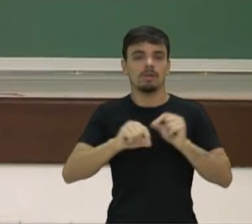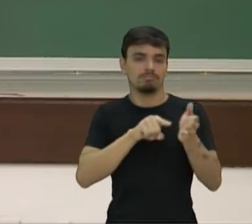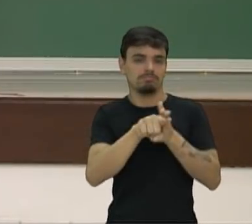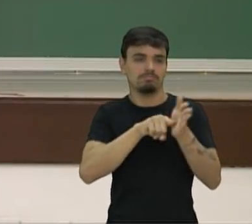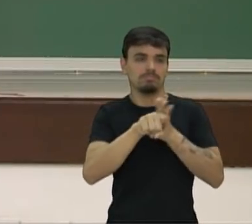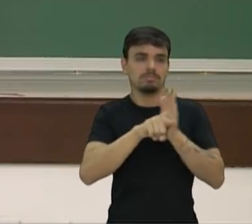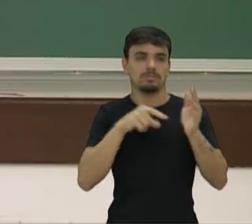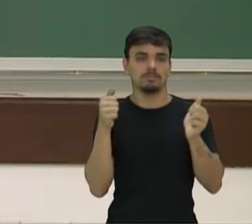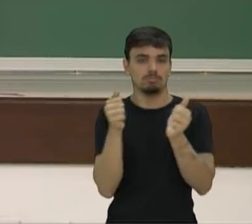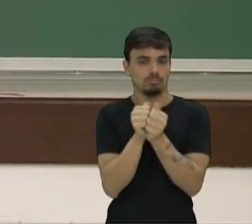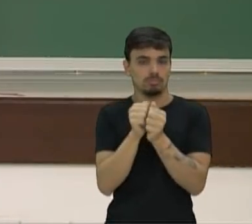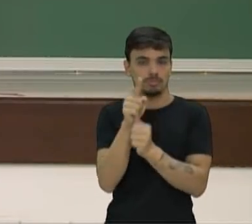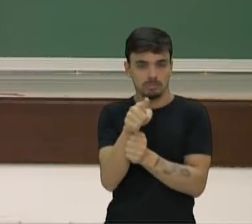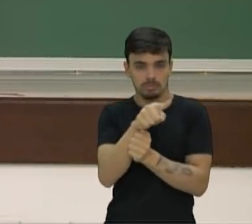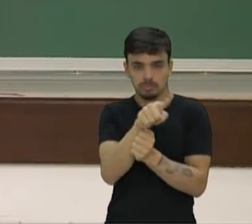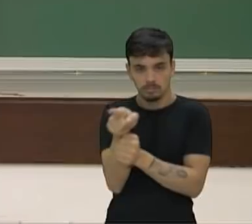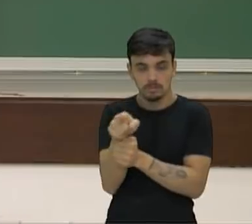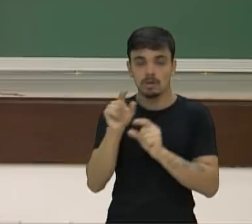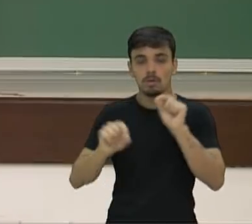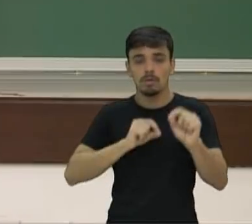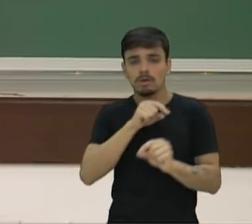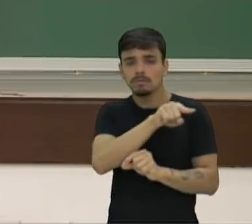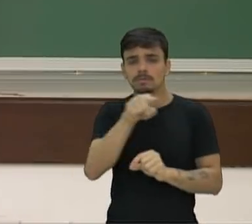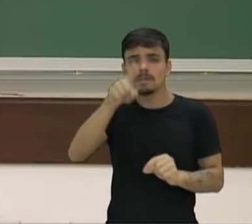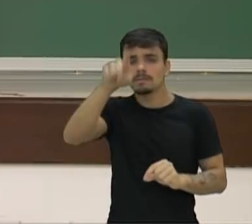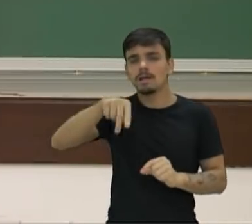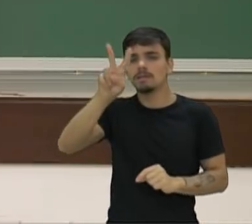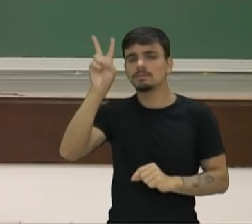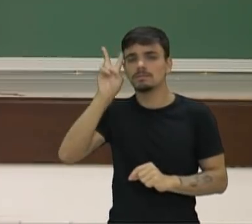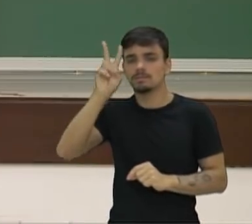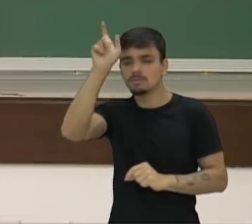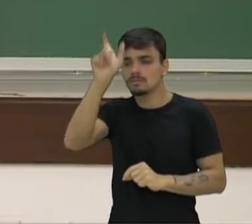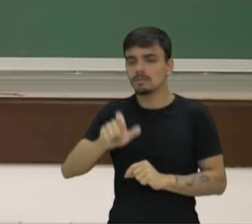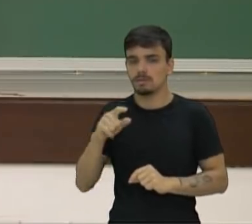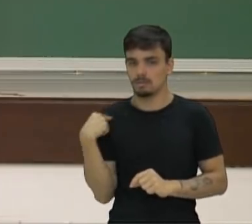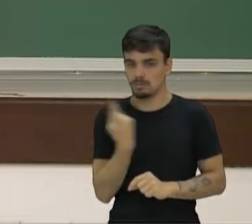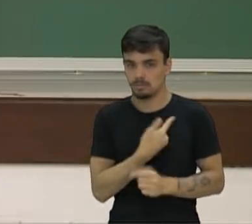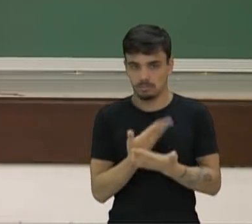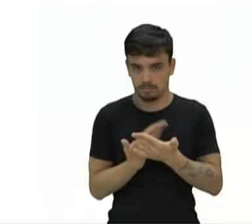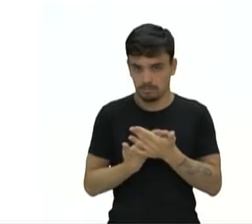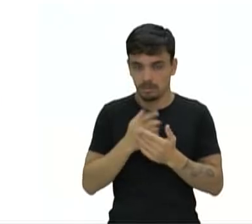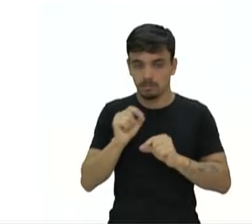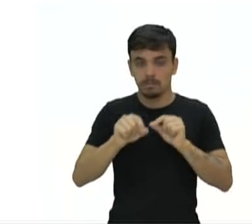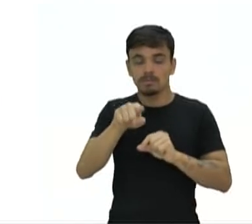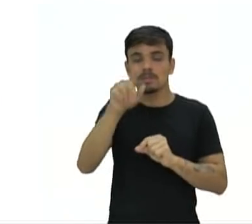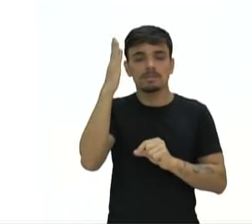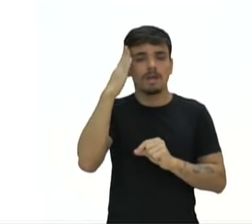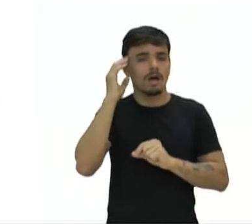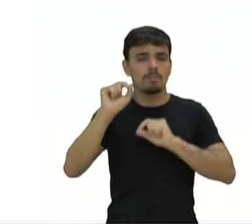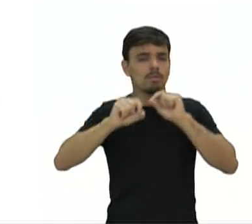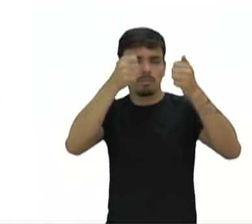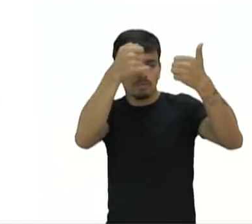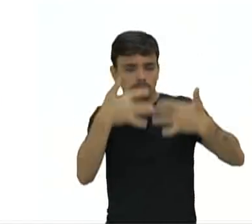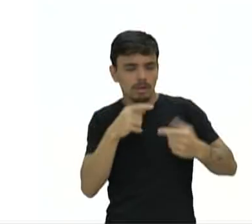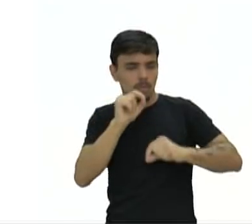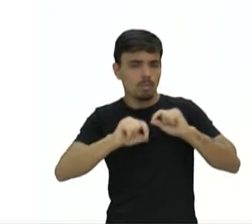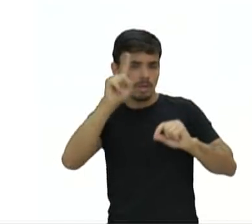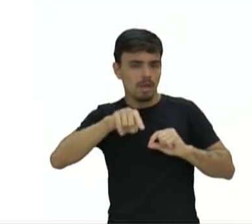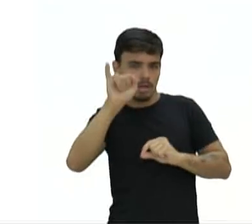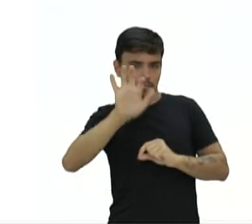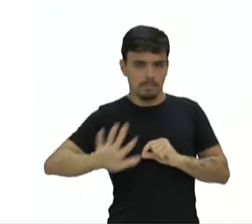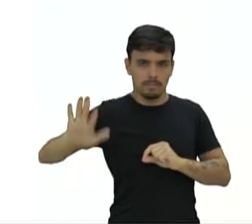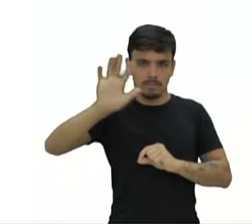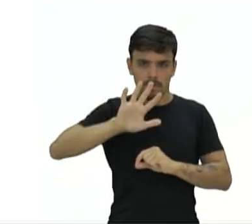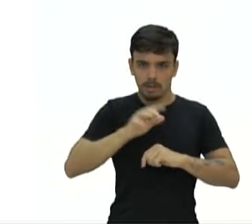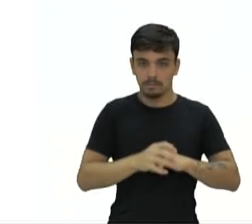começarmos então essa junto. Agora vocês são os historiadores da nossa aula. Saberia dizer para nós o que se trata essa imagem?